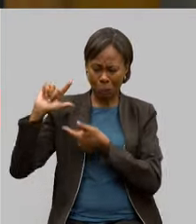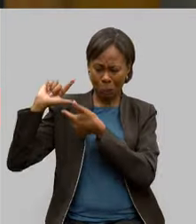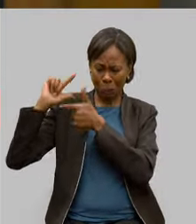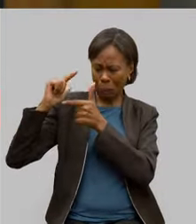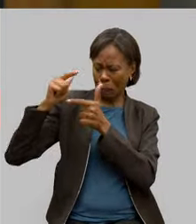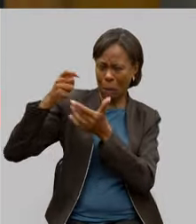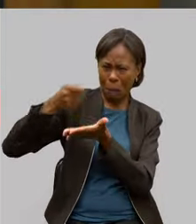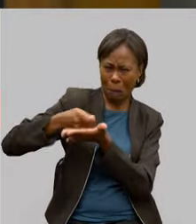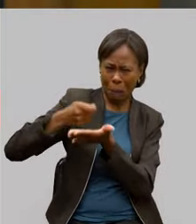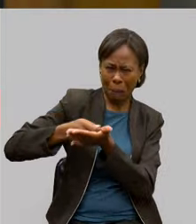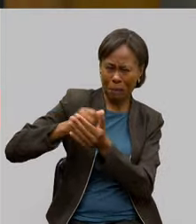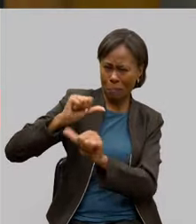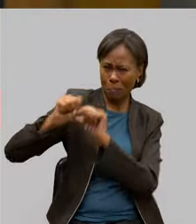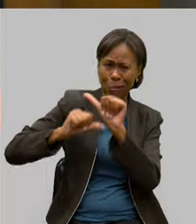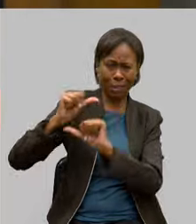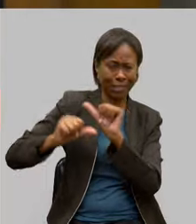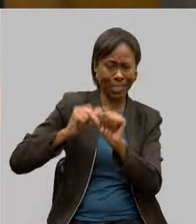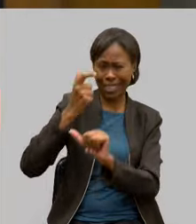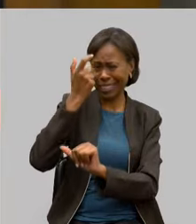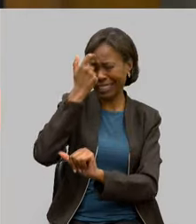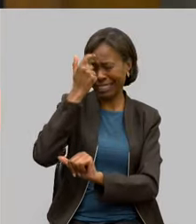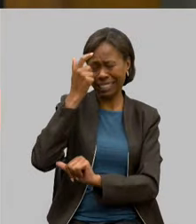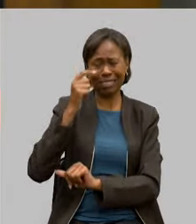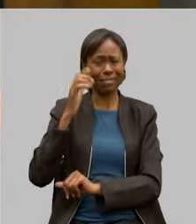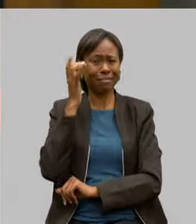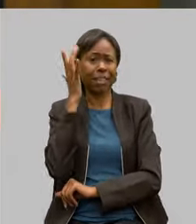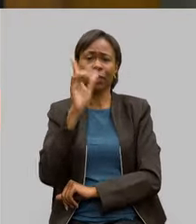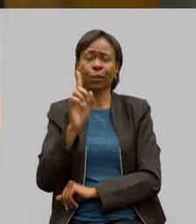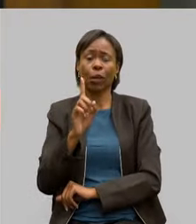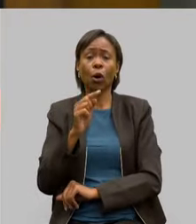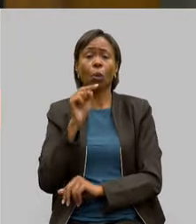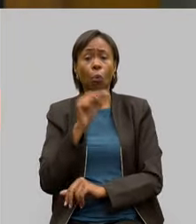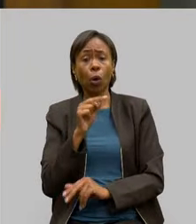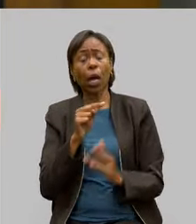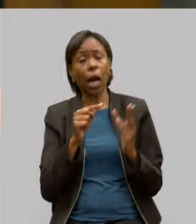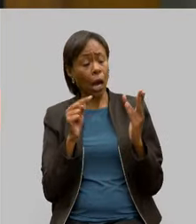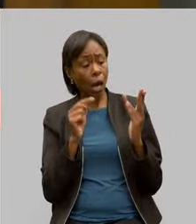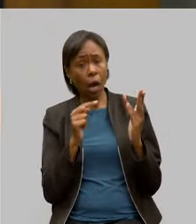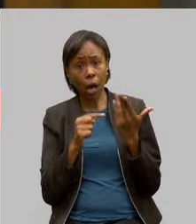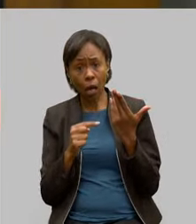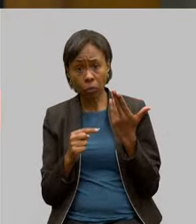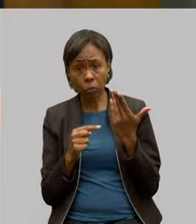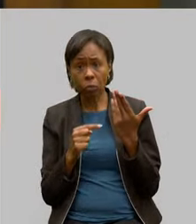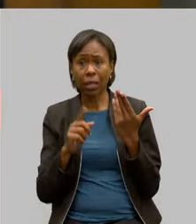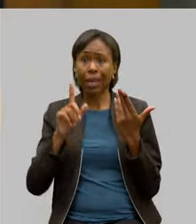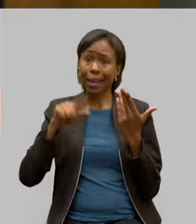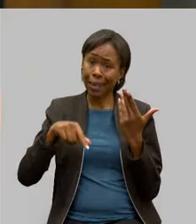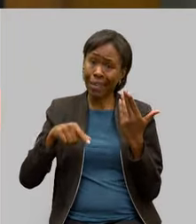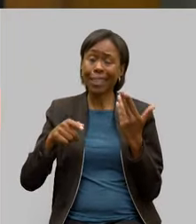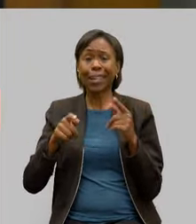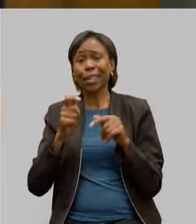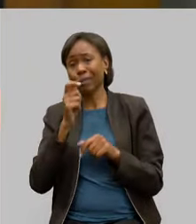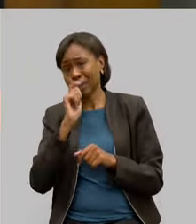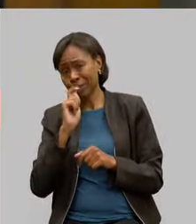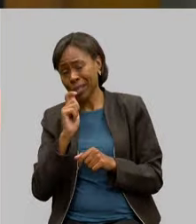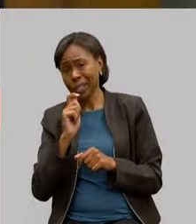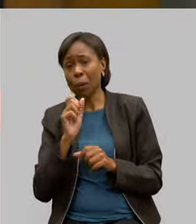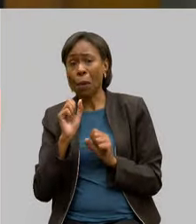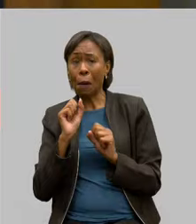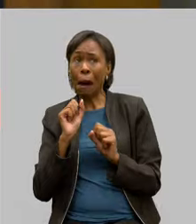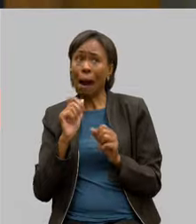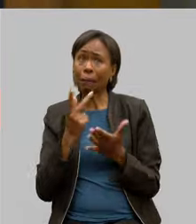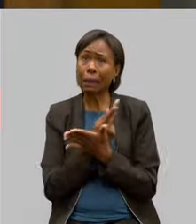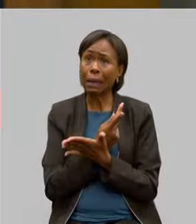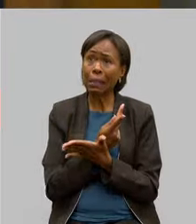de que eh a cannabis por ser também um entorpecente causa tanto malefício e não